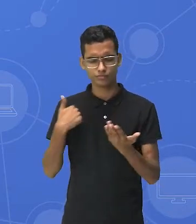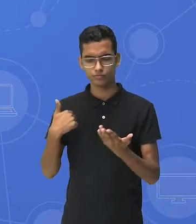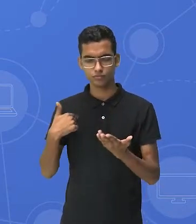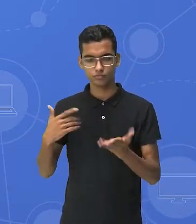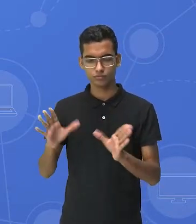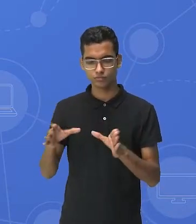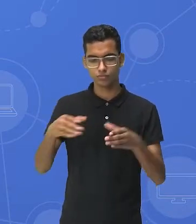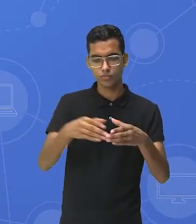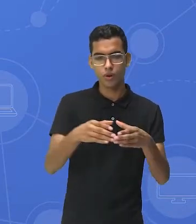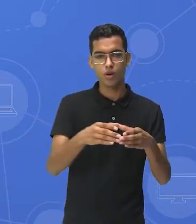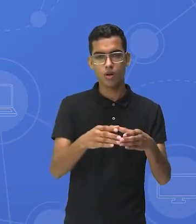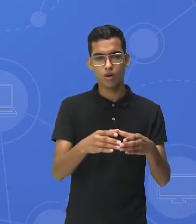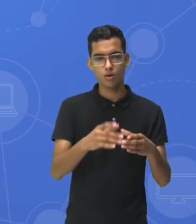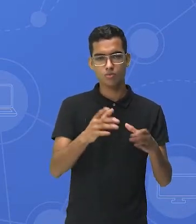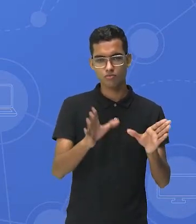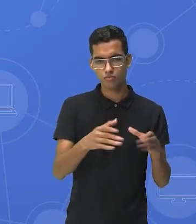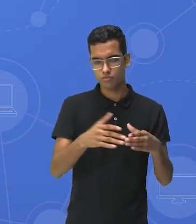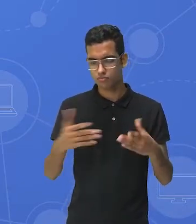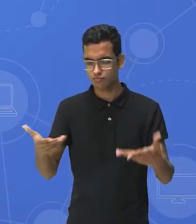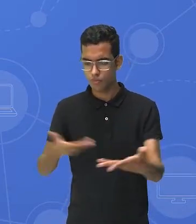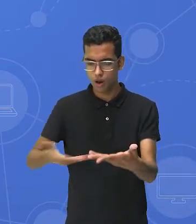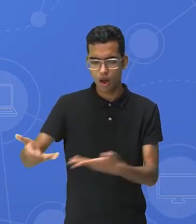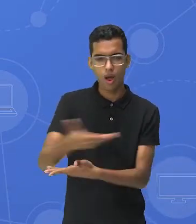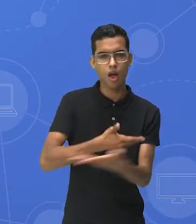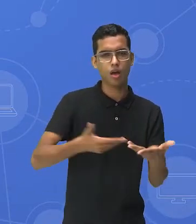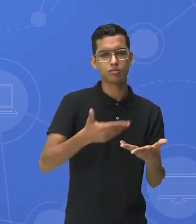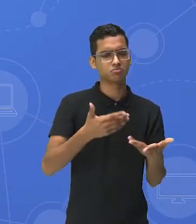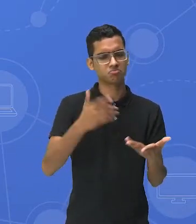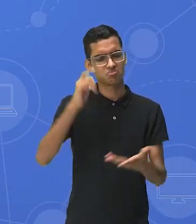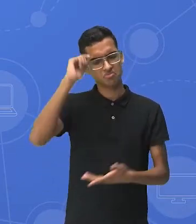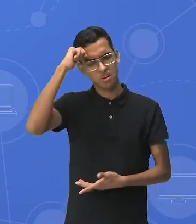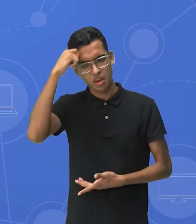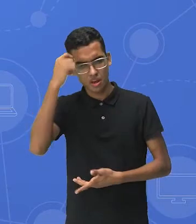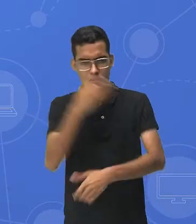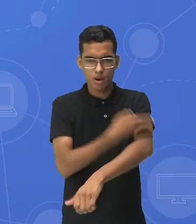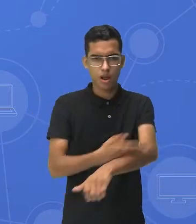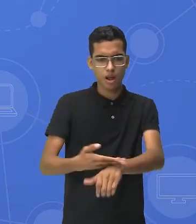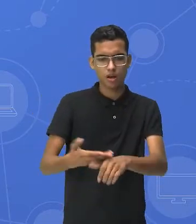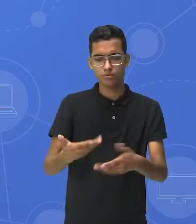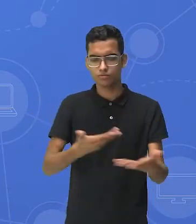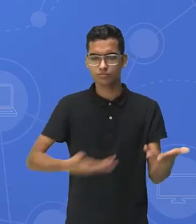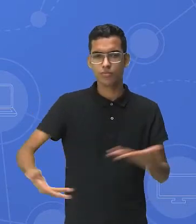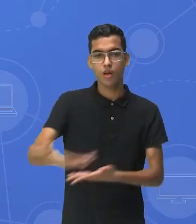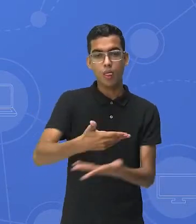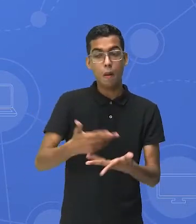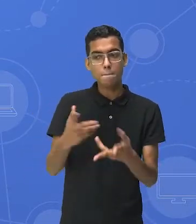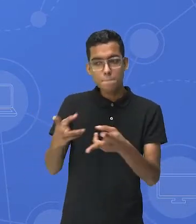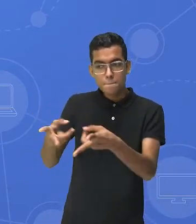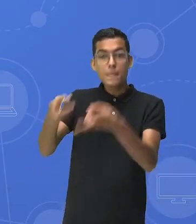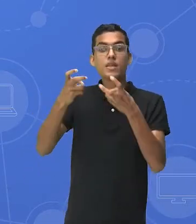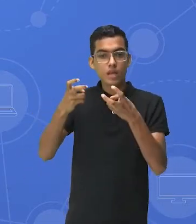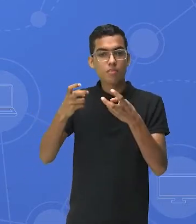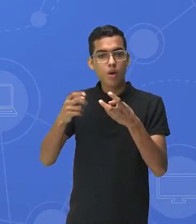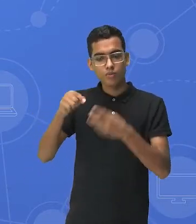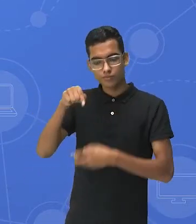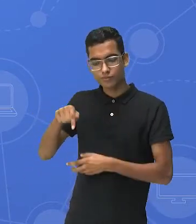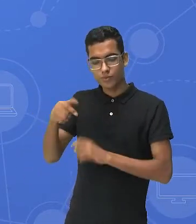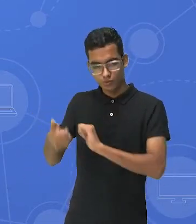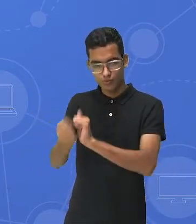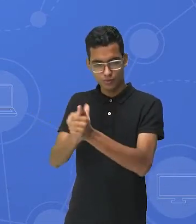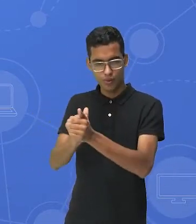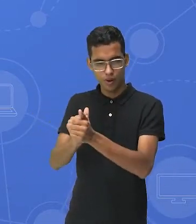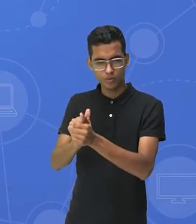branco quanto negros, e ele foi percebendo que o rugby, né, uniu o país como um